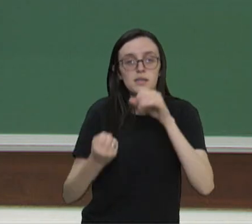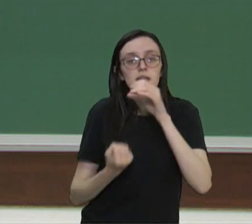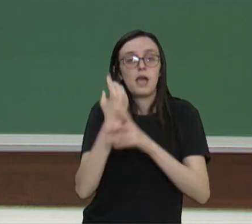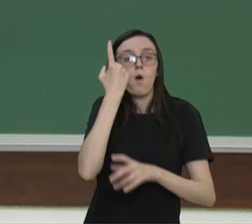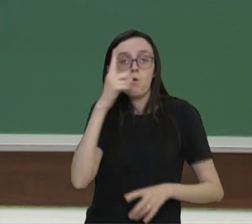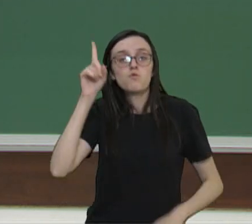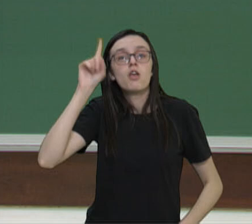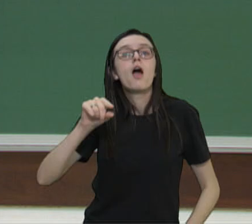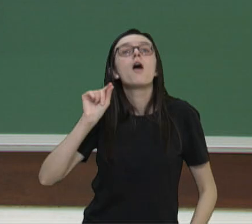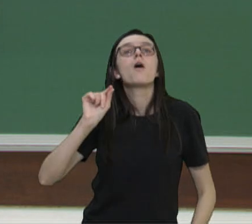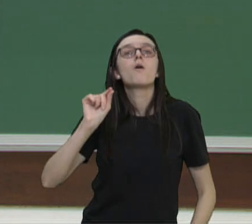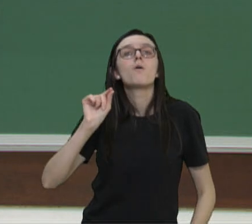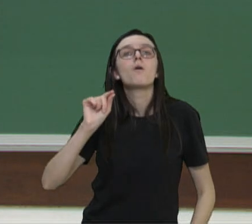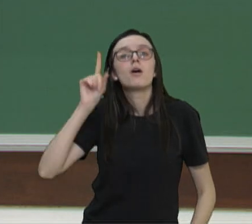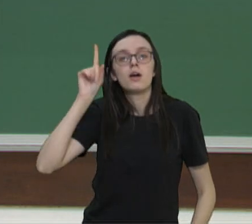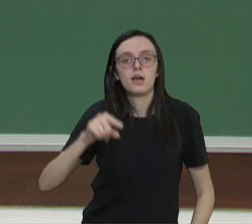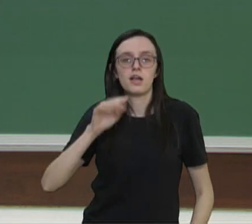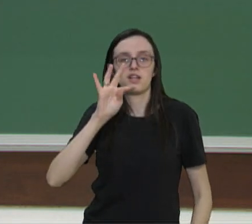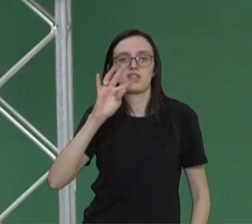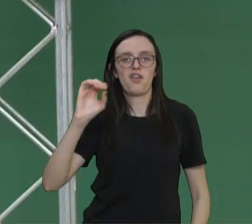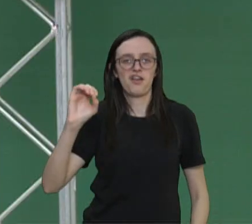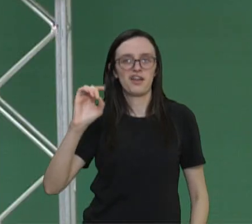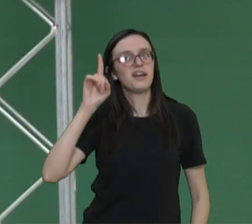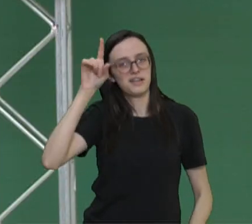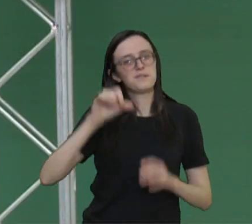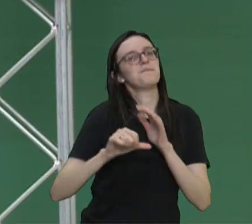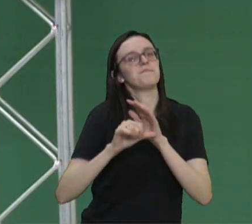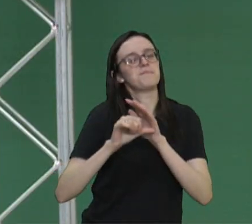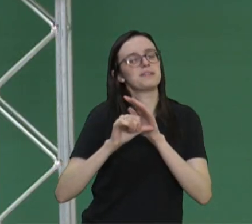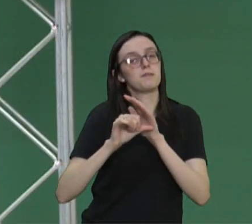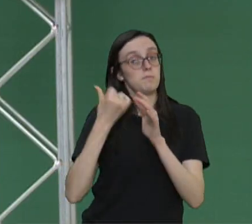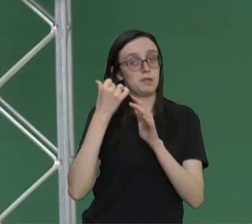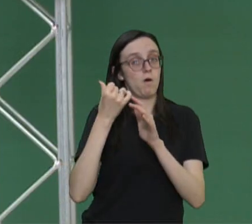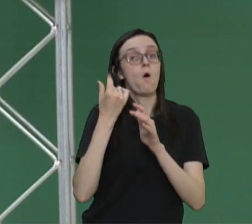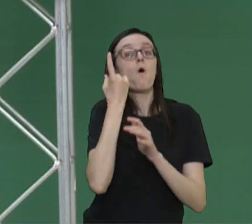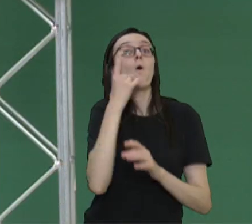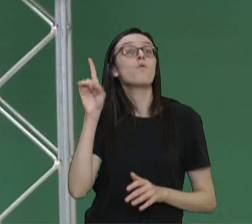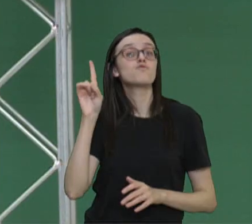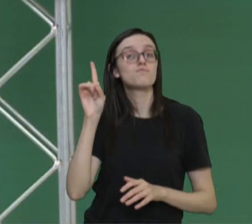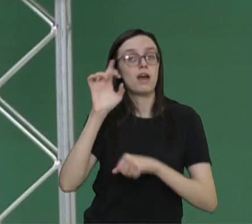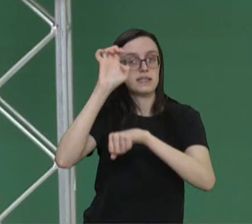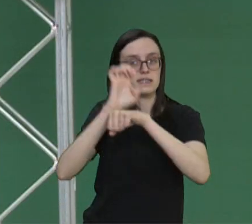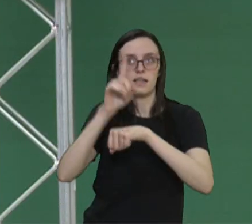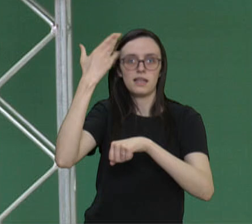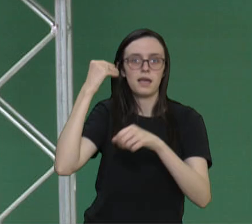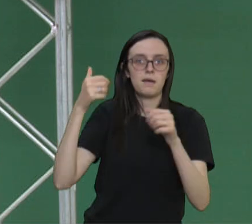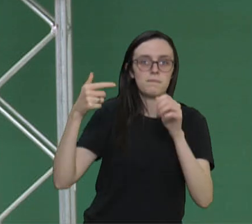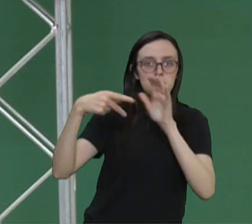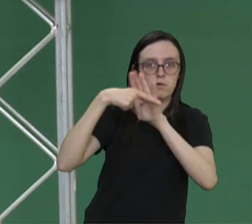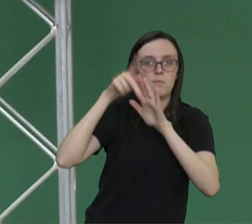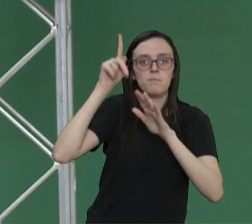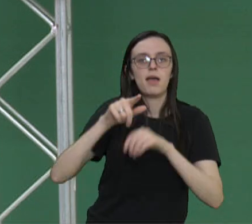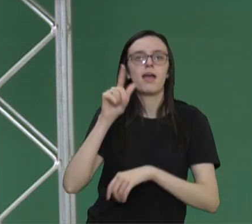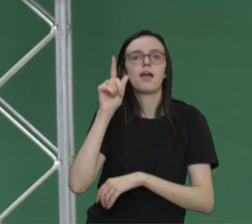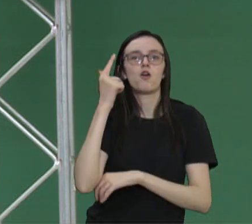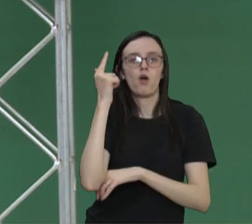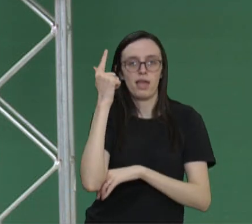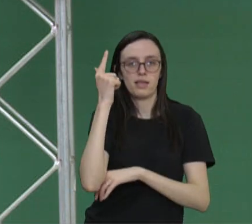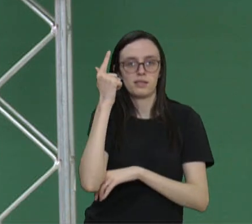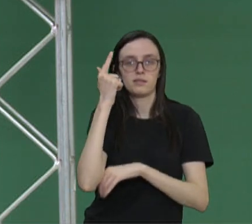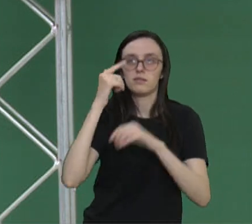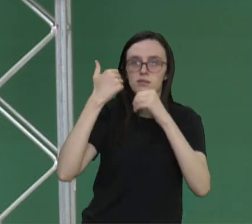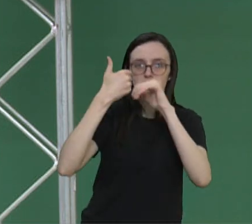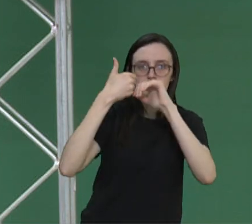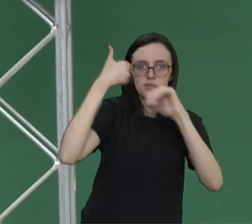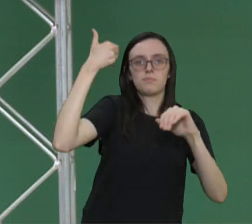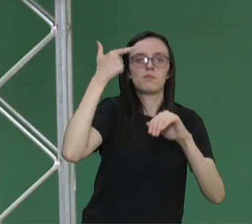que foi o estado de Tocantins, né, que foi separado ali, ele pertencia a Goiás, então ele teve a